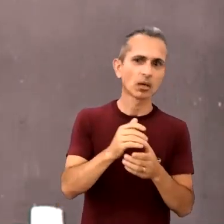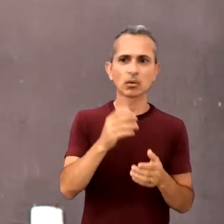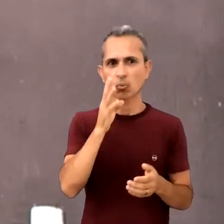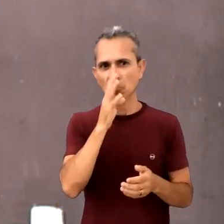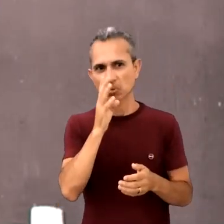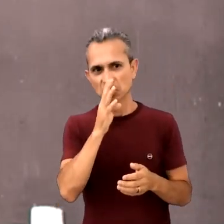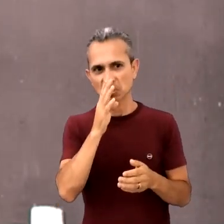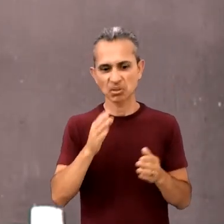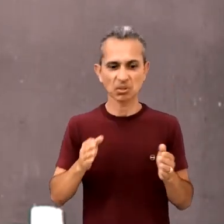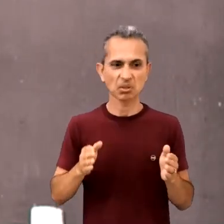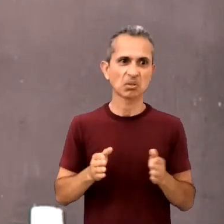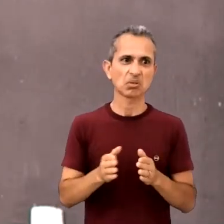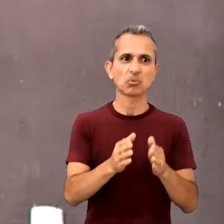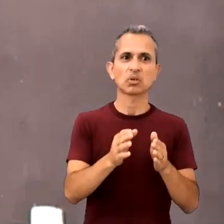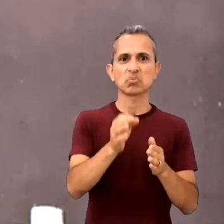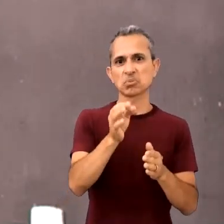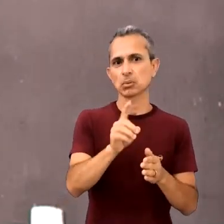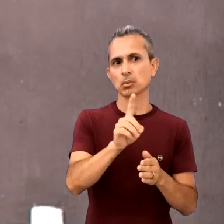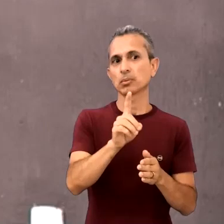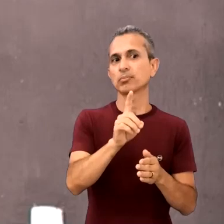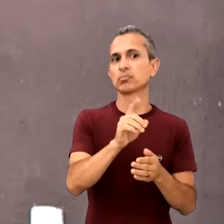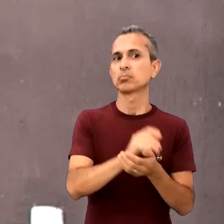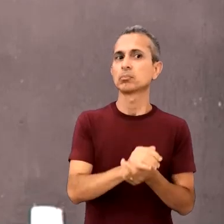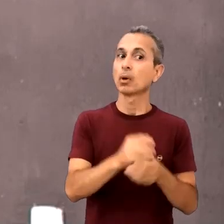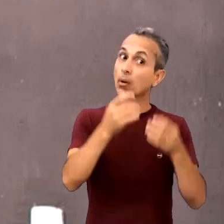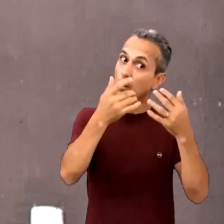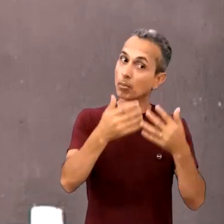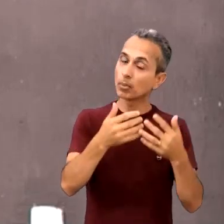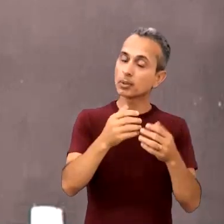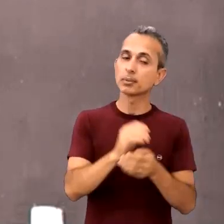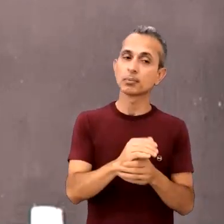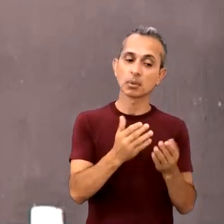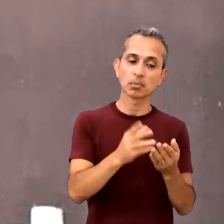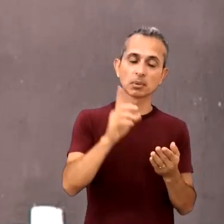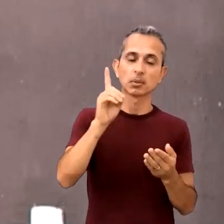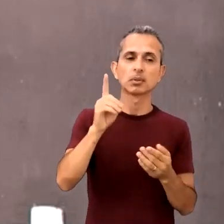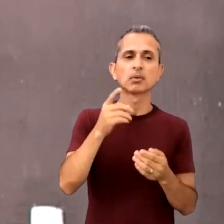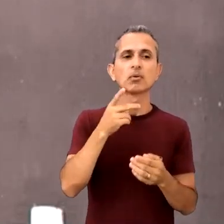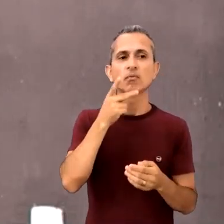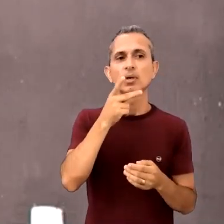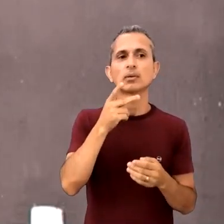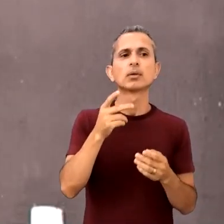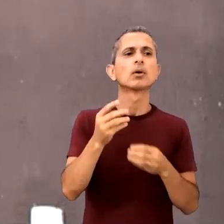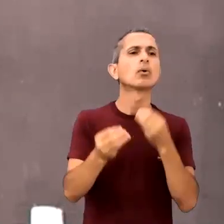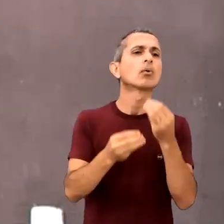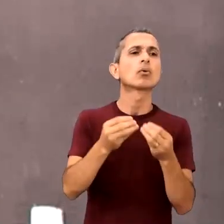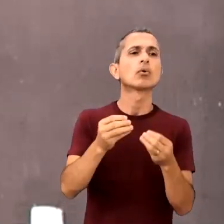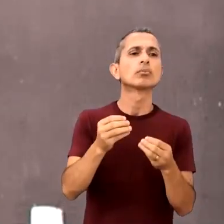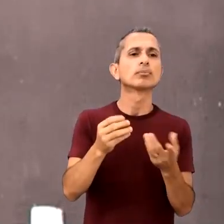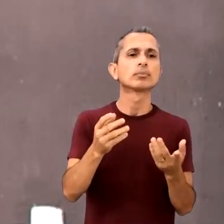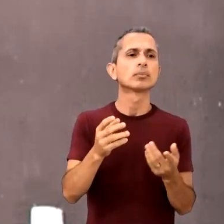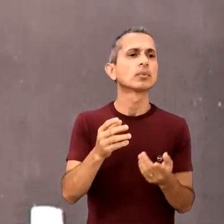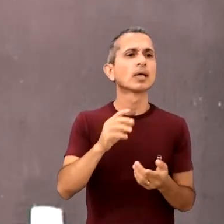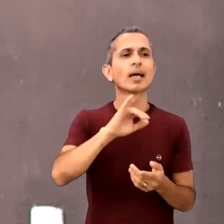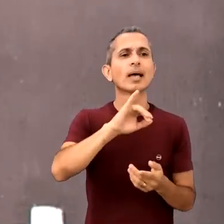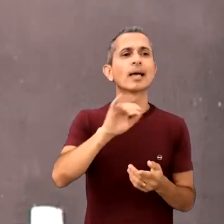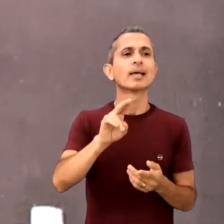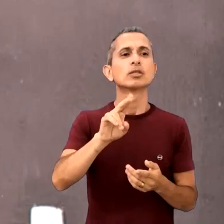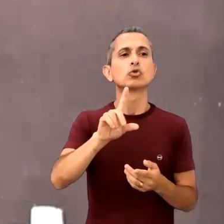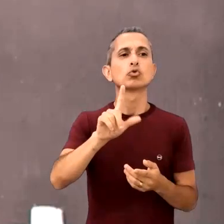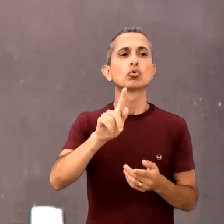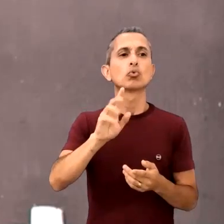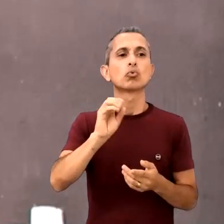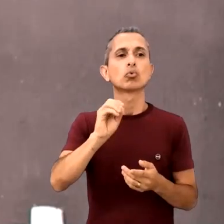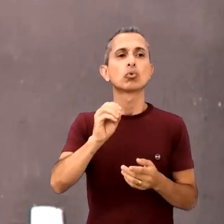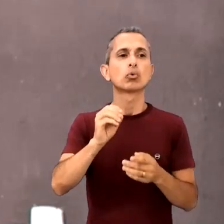Deixa eu explicar. A Bíblia diz que o jugo desigual é um crente com o descrente. O que é o jugo desigual?